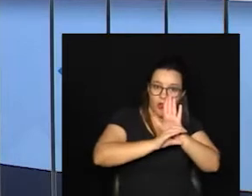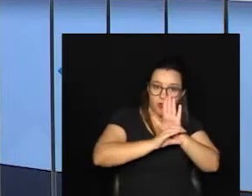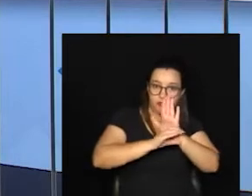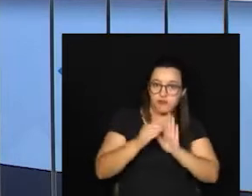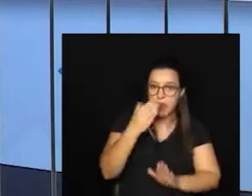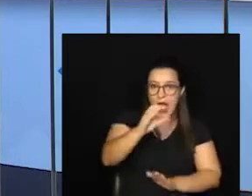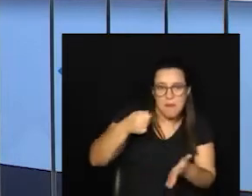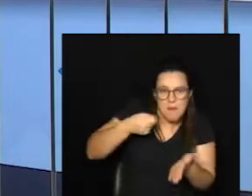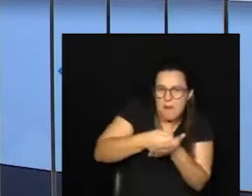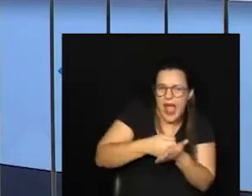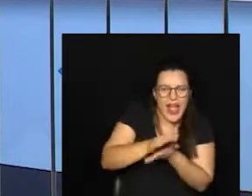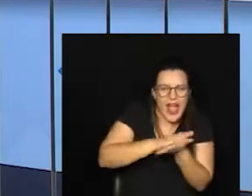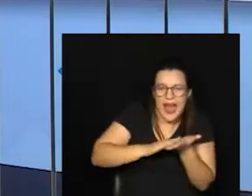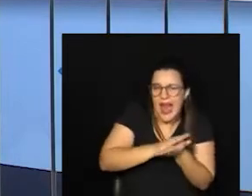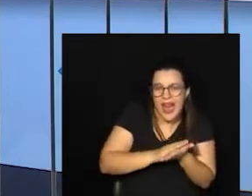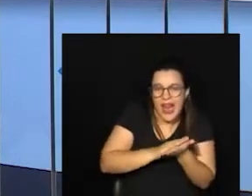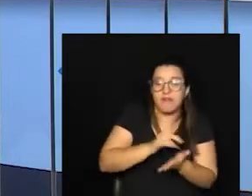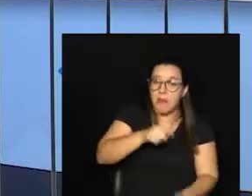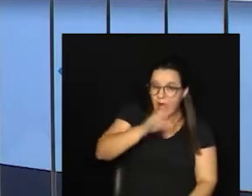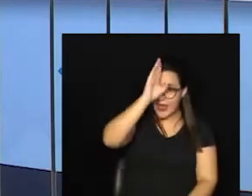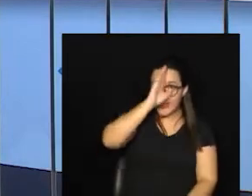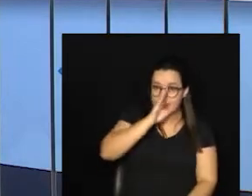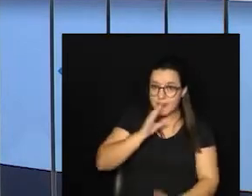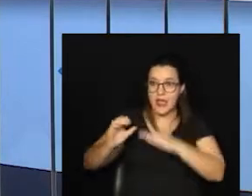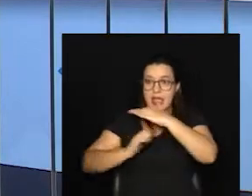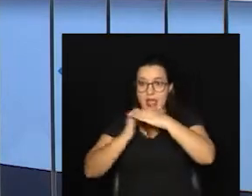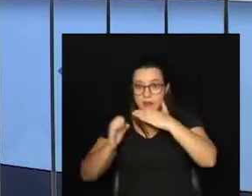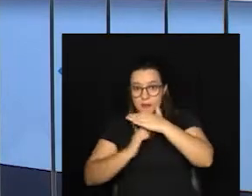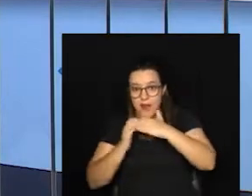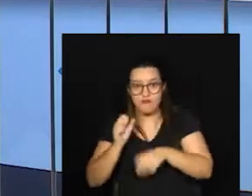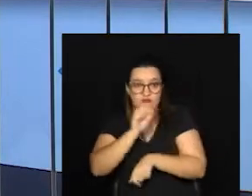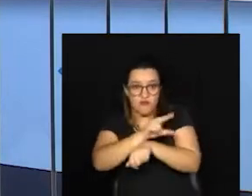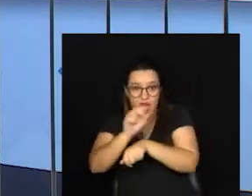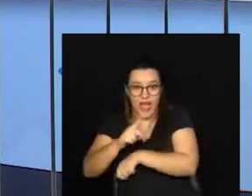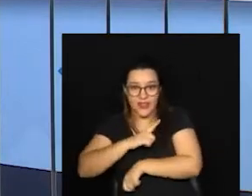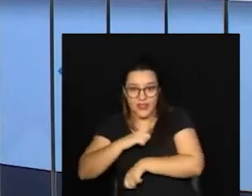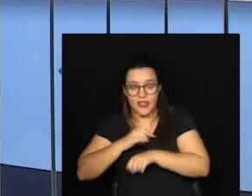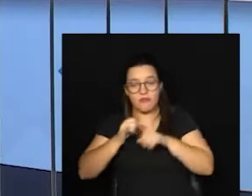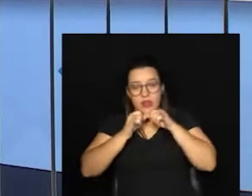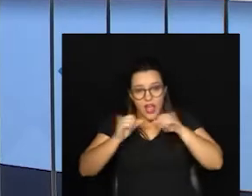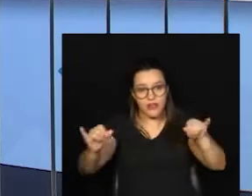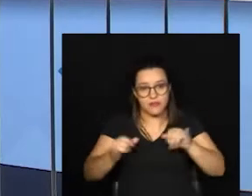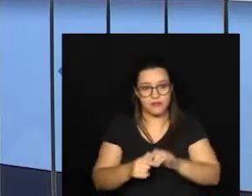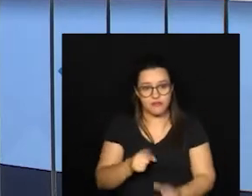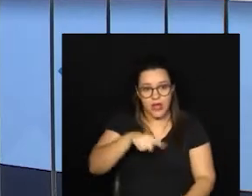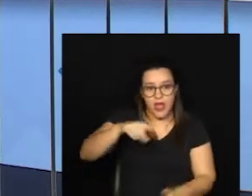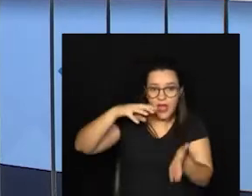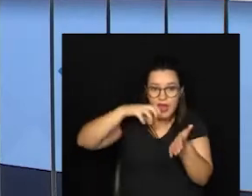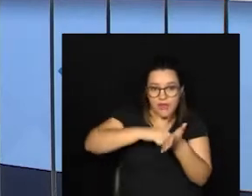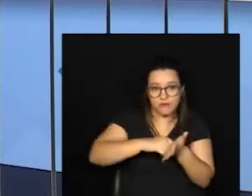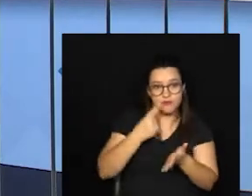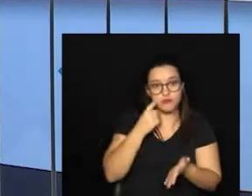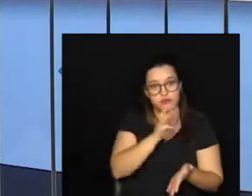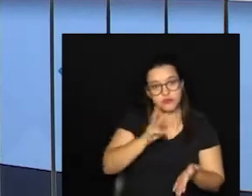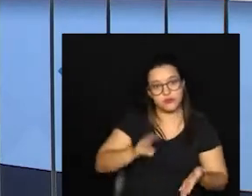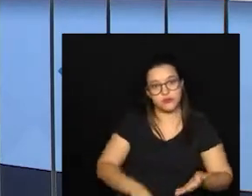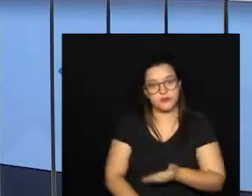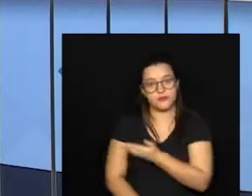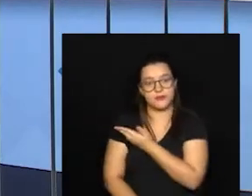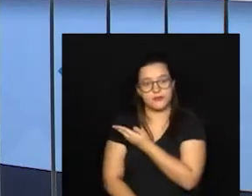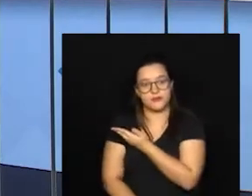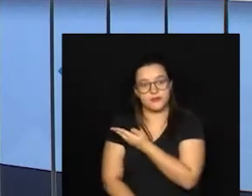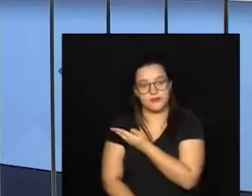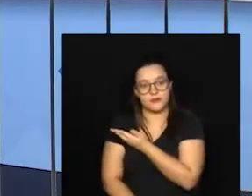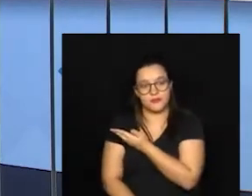nada e as empresas também anunciar as suas vagas. Os interessados devem fazer o cadastro no site